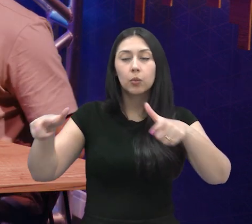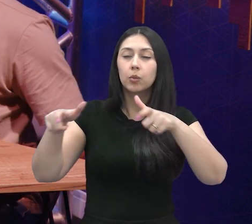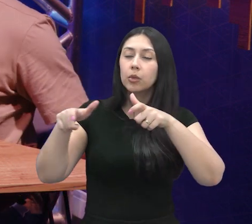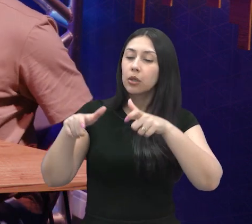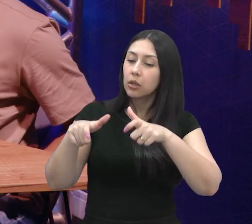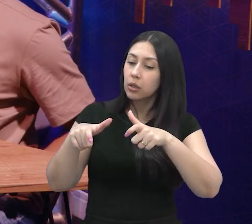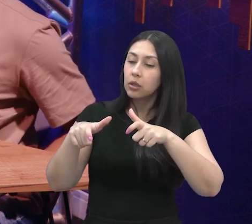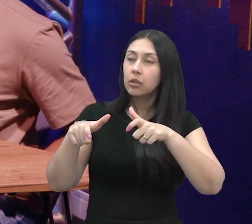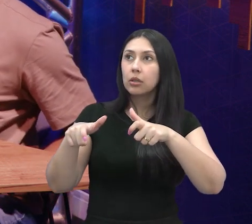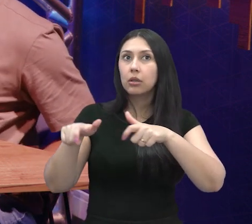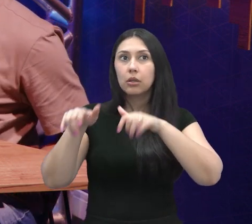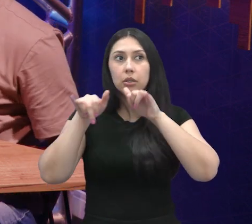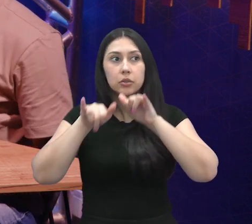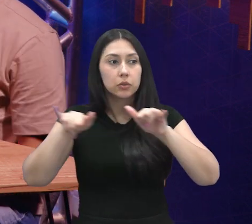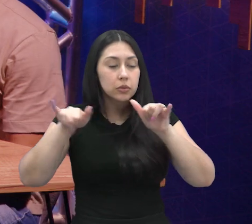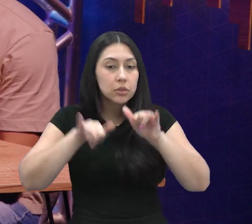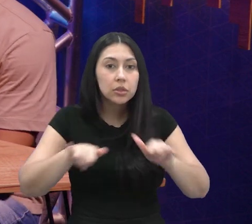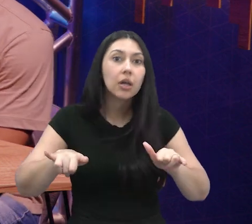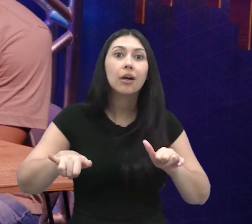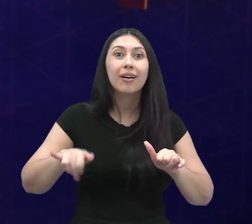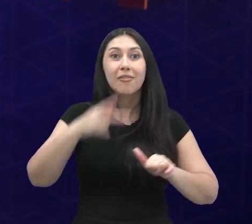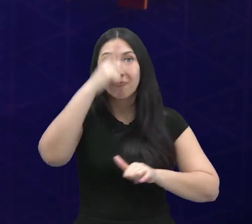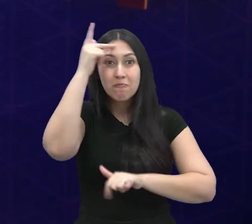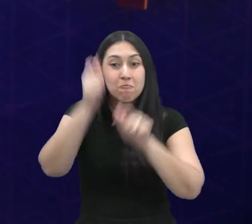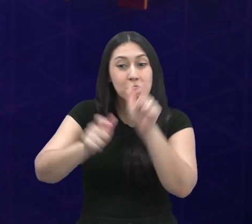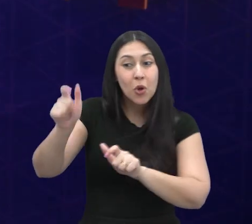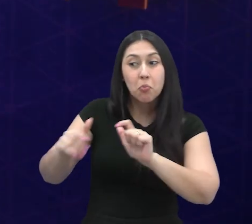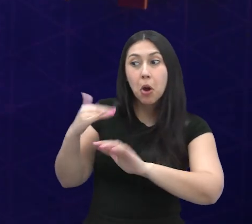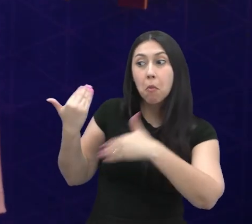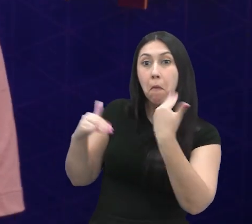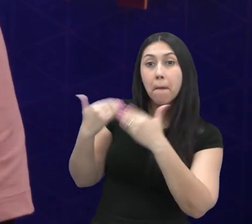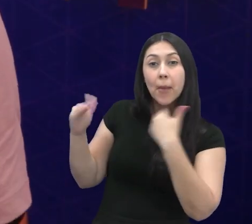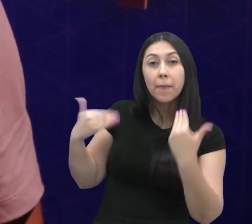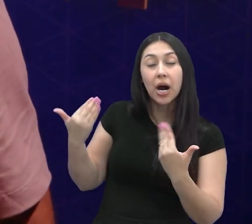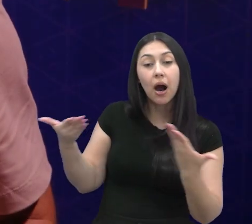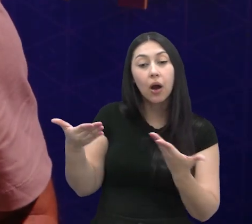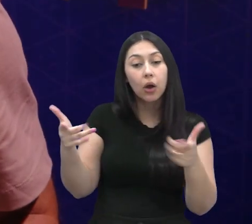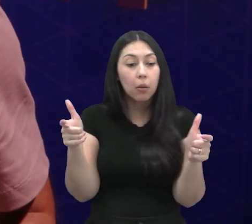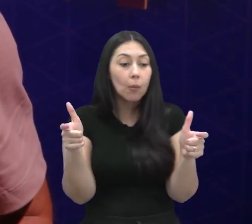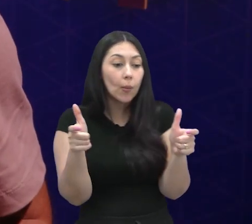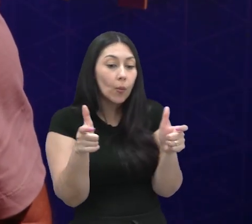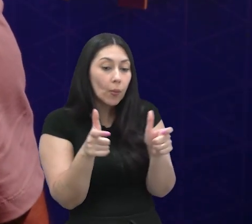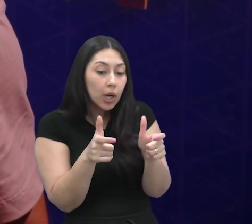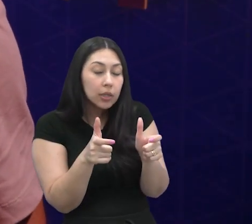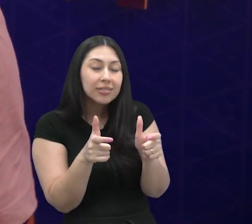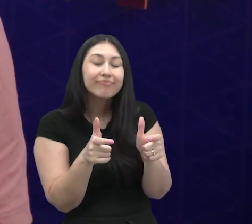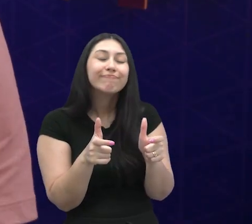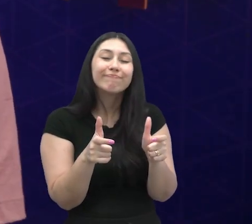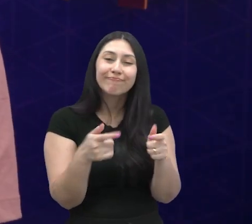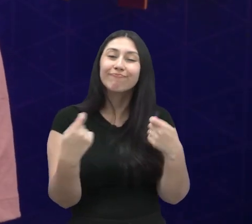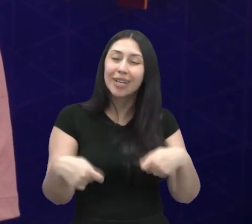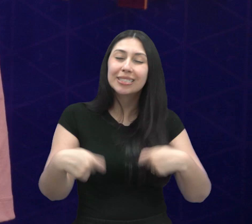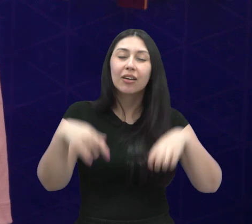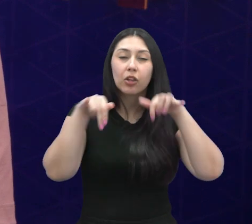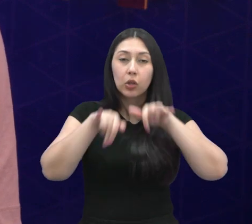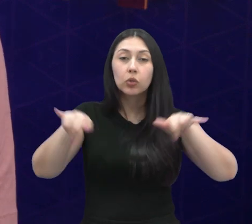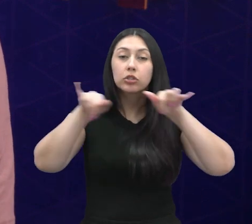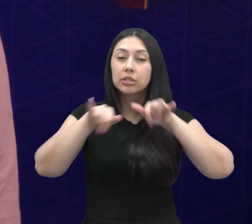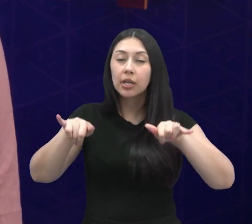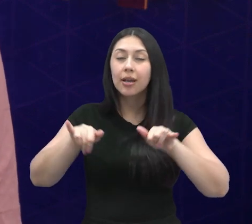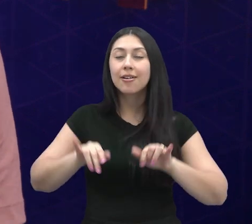ela tinha melhorado esse mês, tinha muitas vítimas, ou esse mês caiu o número de vítimas, a gente tinha